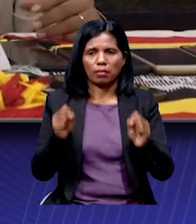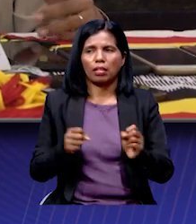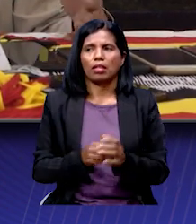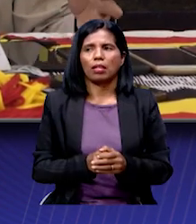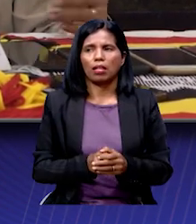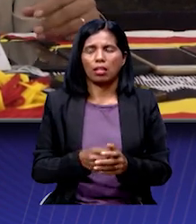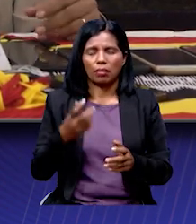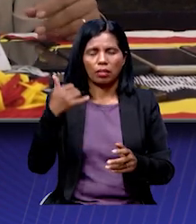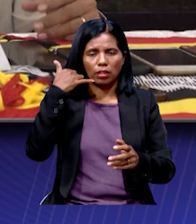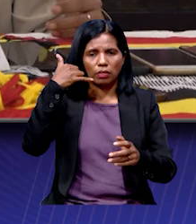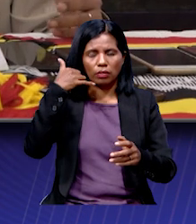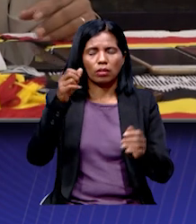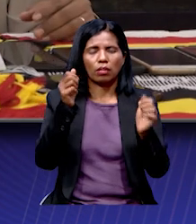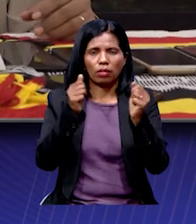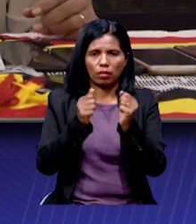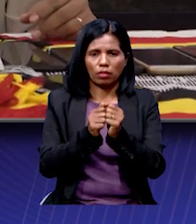contacto ninia